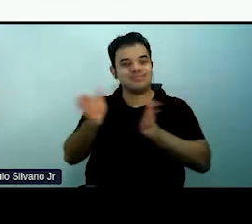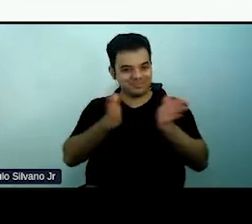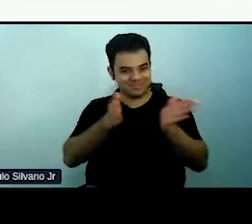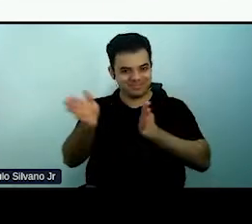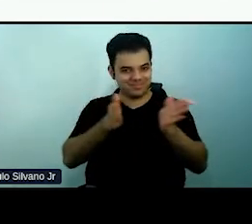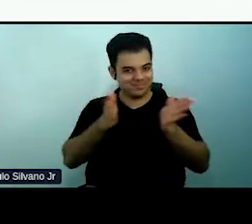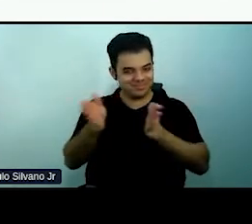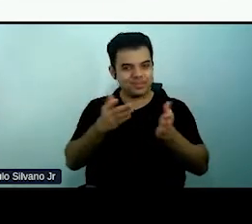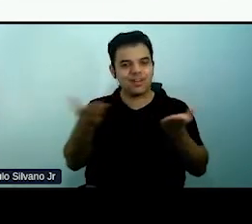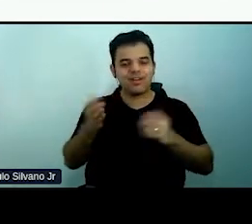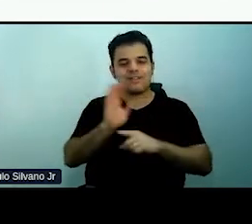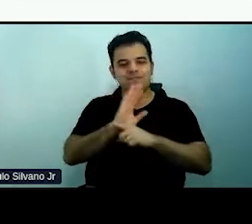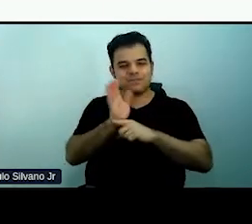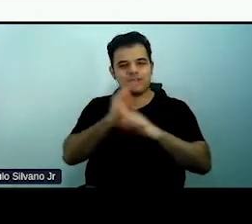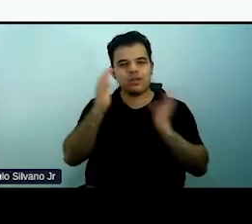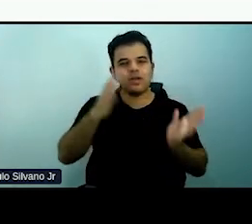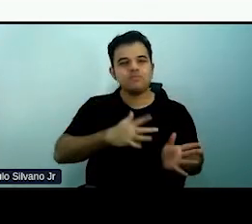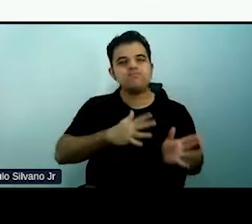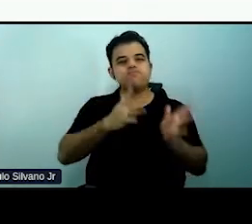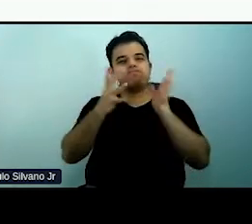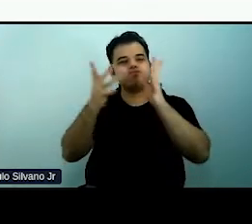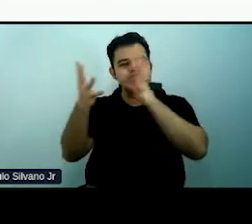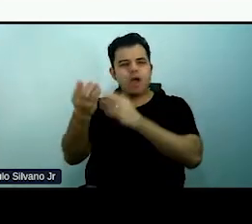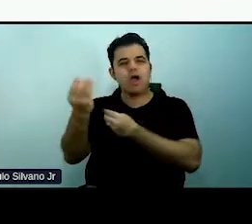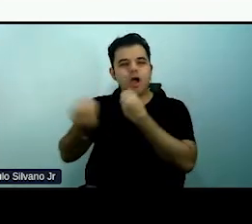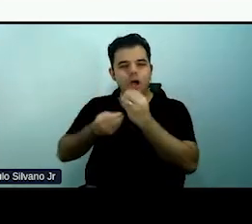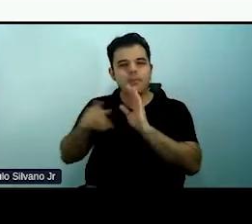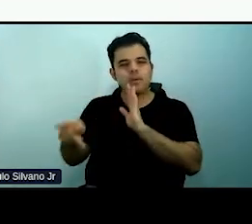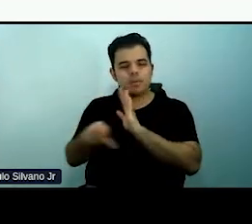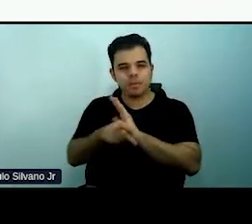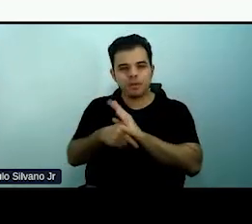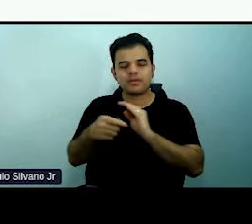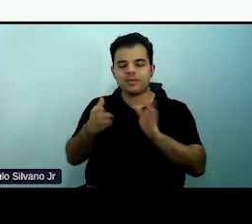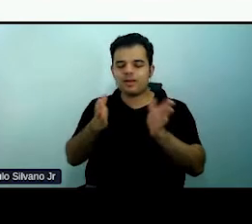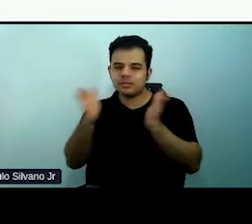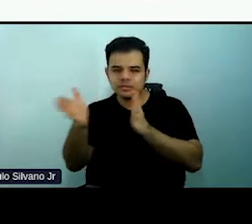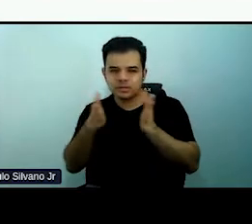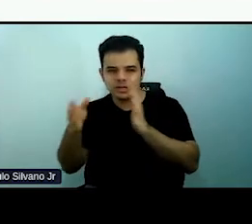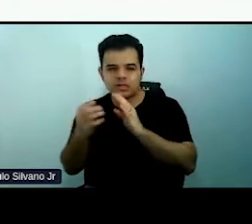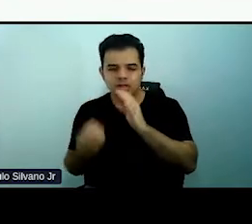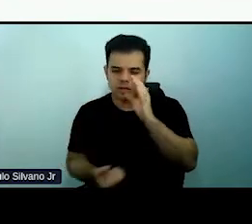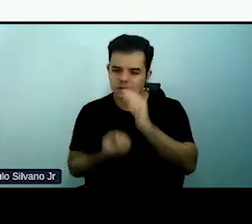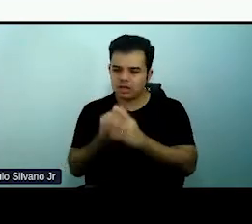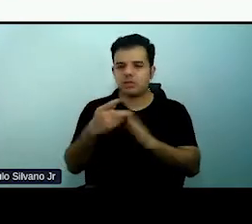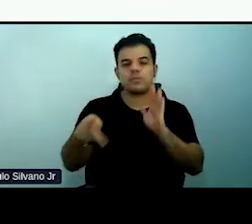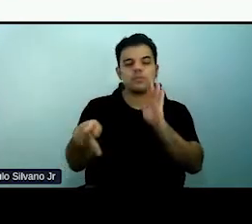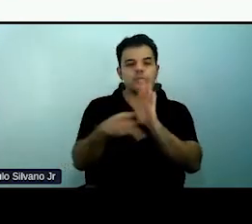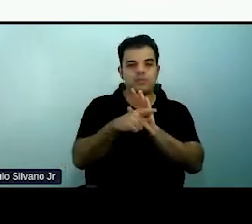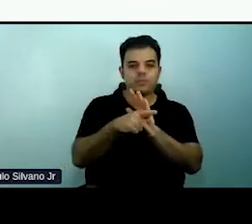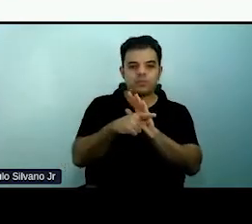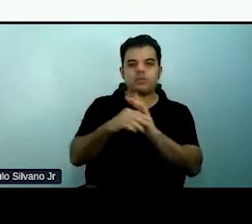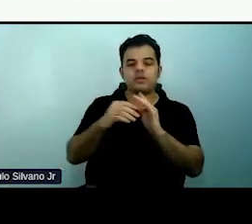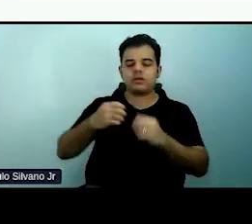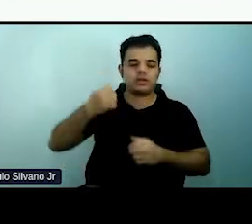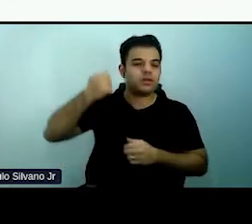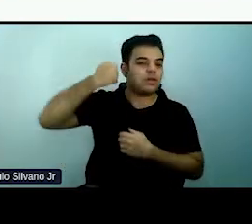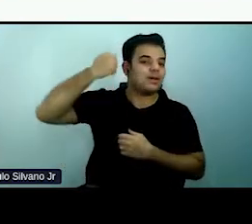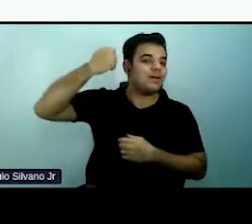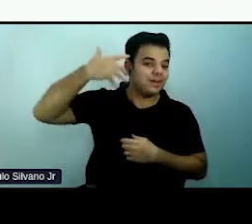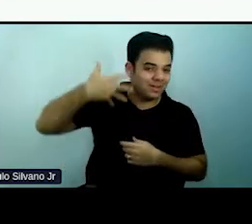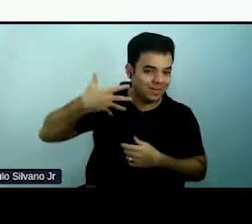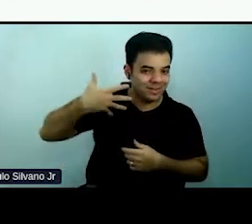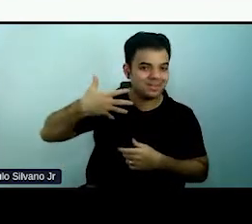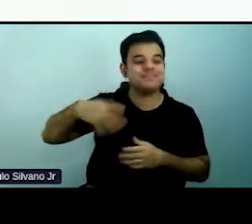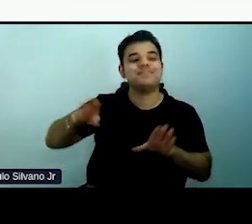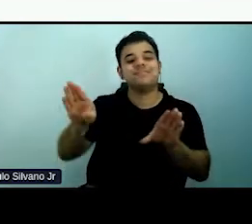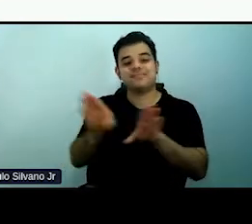gente vai rodar um vídeo de como foi esse onboarding com acessibilidade, falando na parte de autodescrição, que foi o que a gente